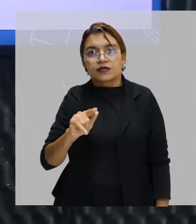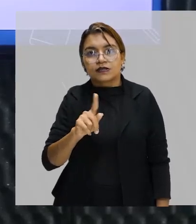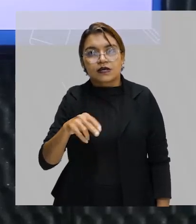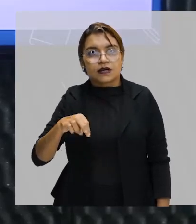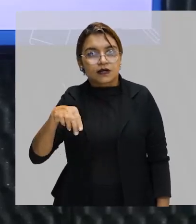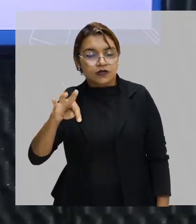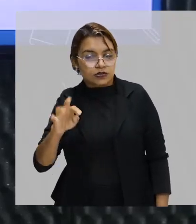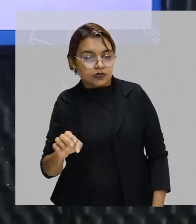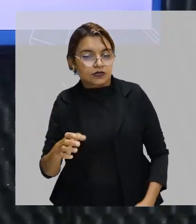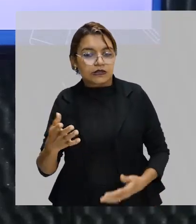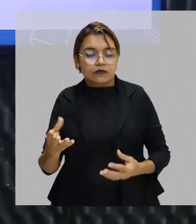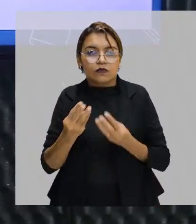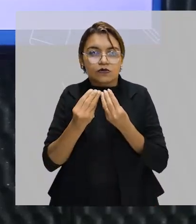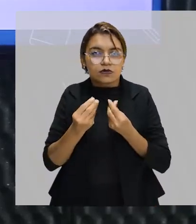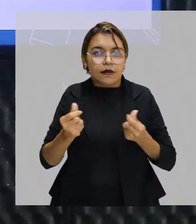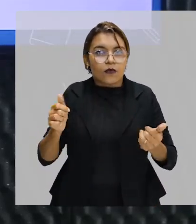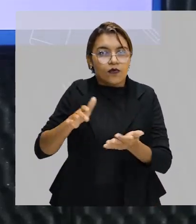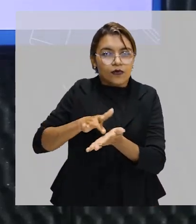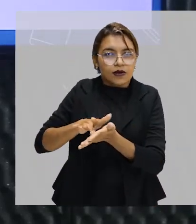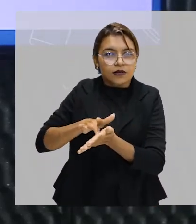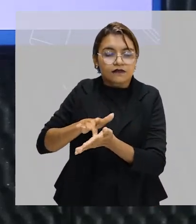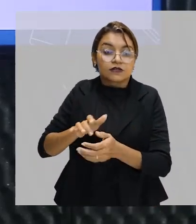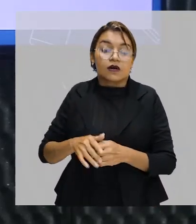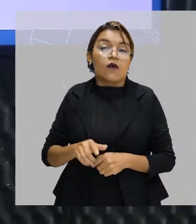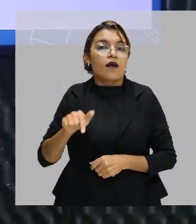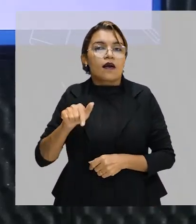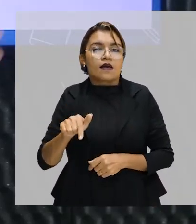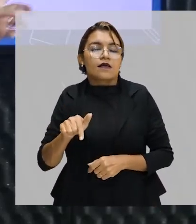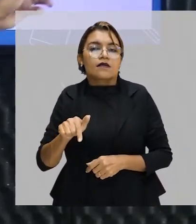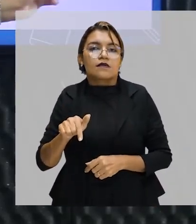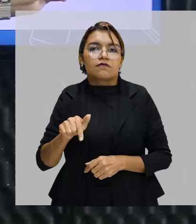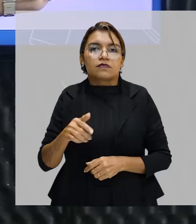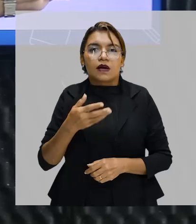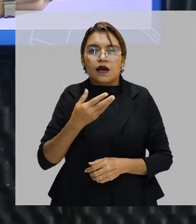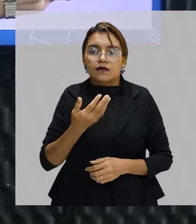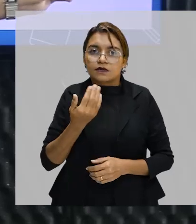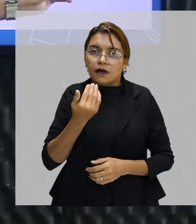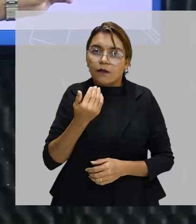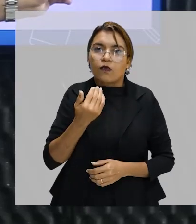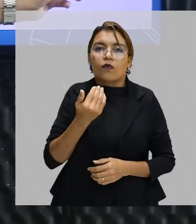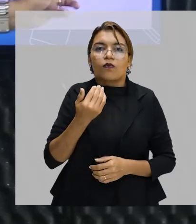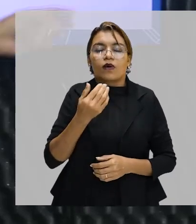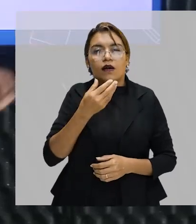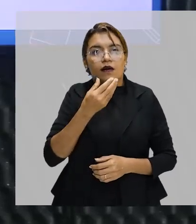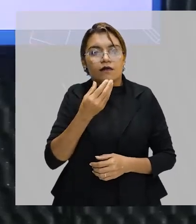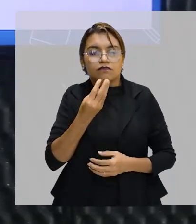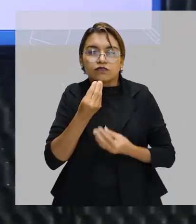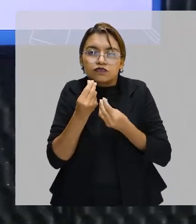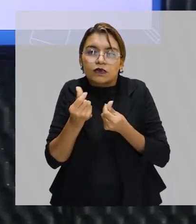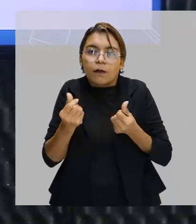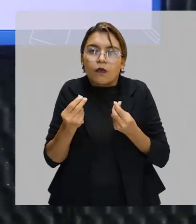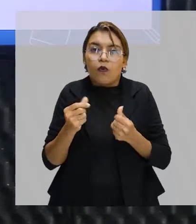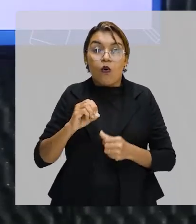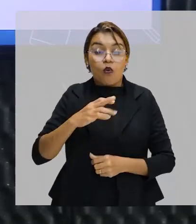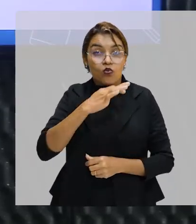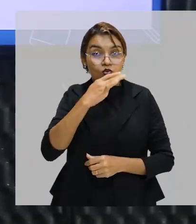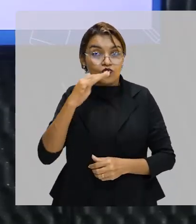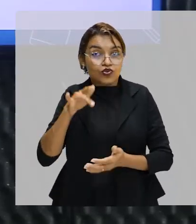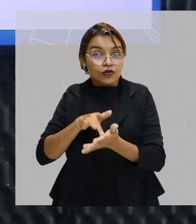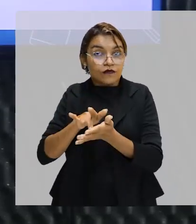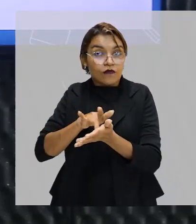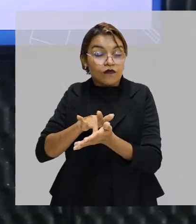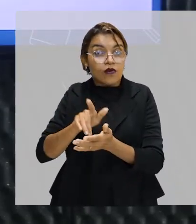que um flavorizante ele vai pertencer à função éster. Então, todo e